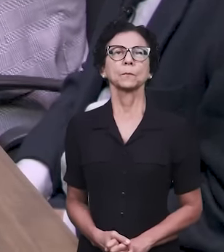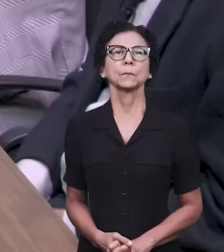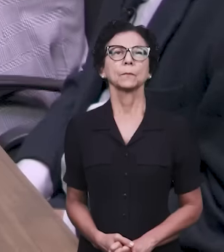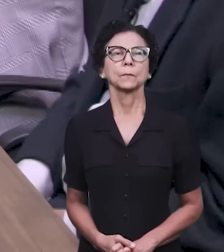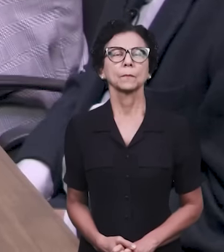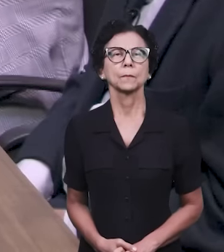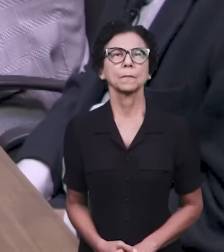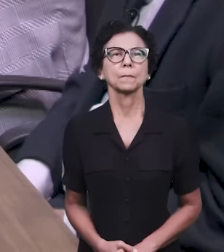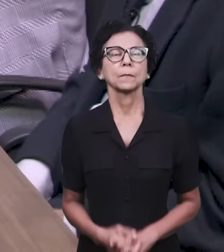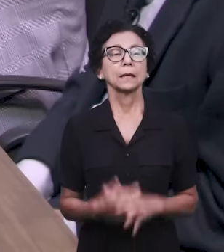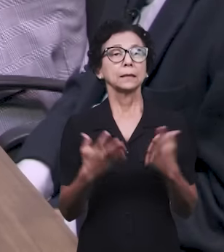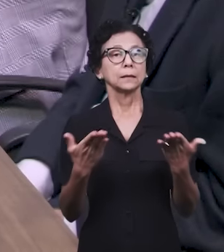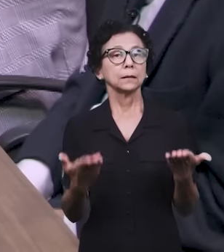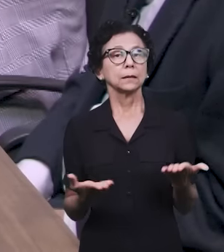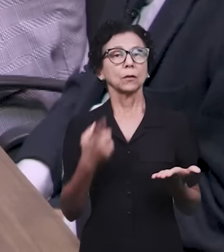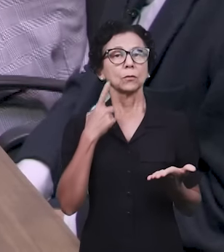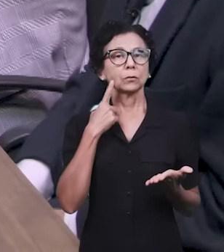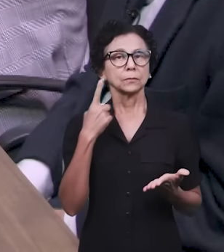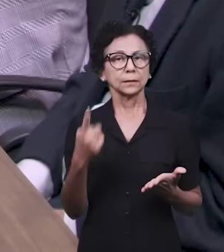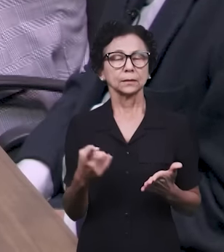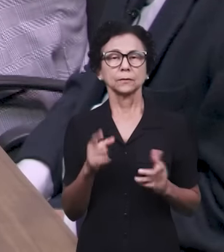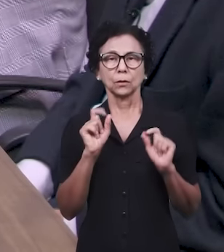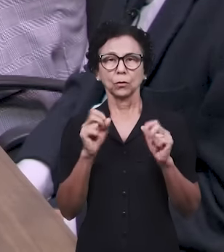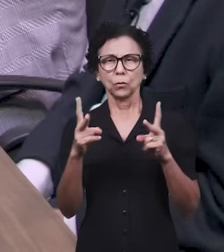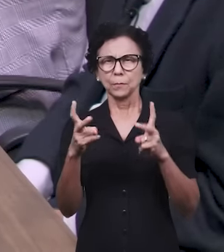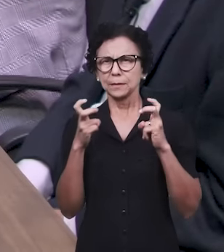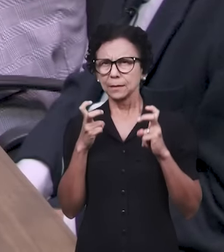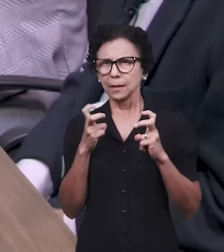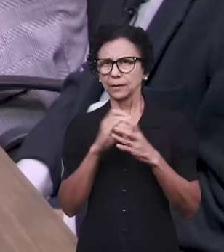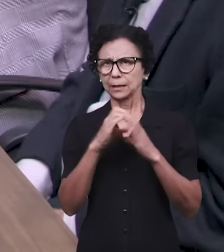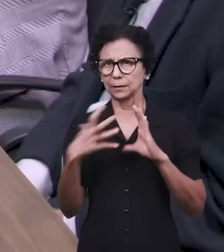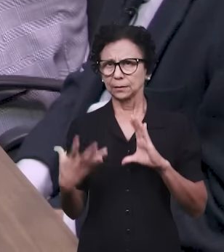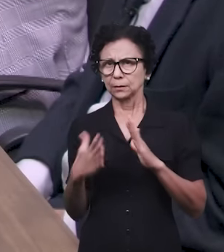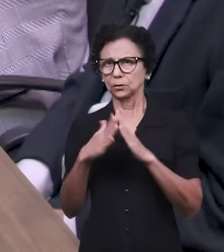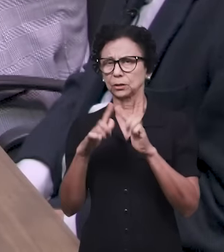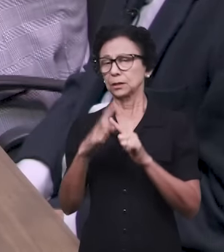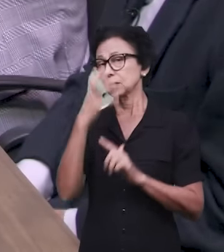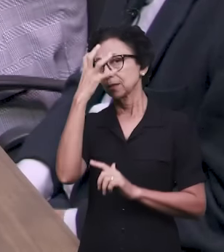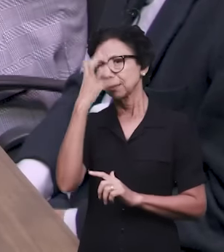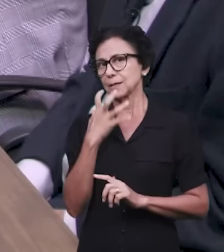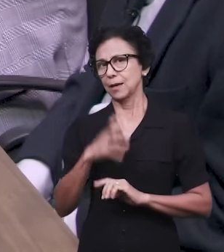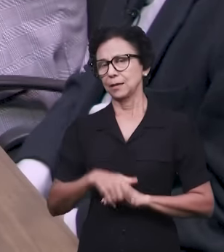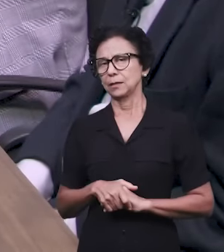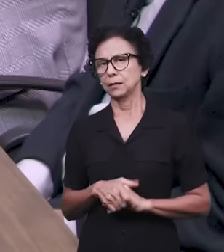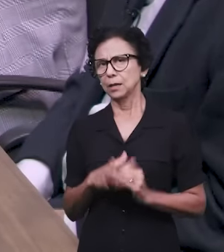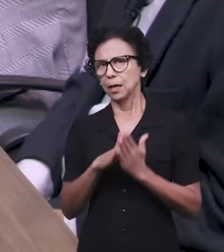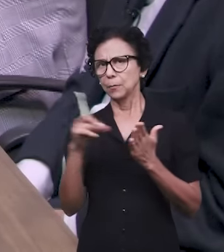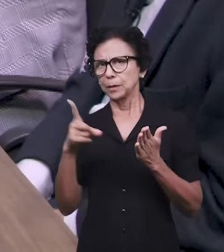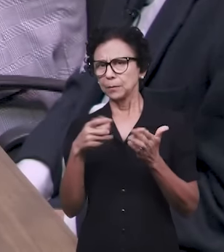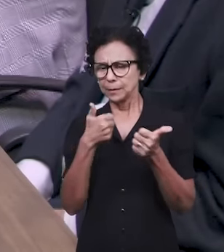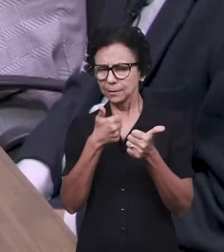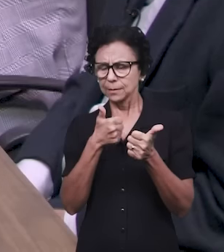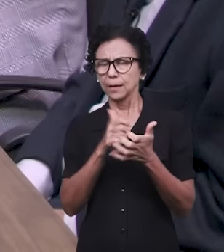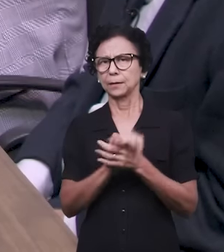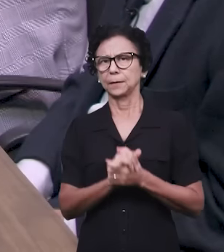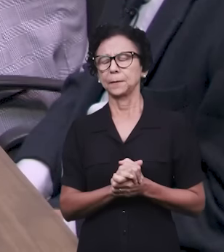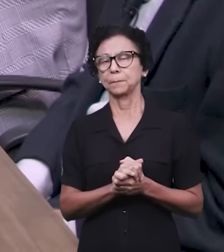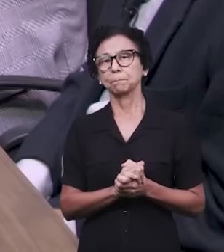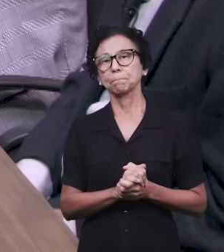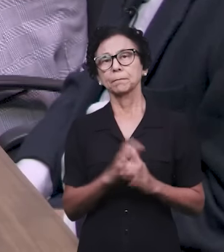que a igreja, quando você vê a igreja séria, fala a igreja séria, é a igreja que segue a Bíblia. Por exemplo, você vai observar a igreja